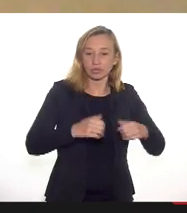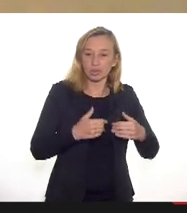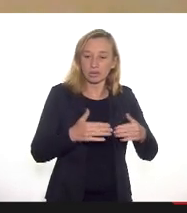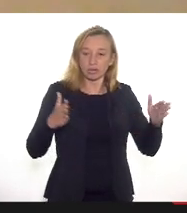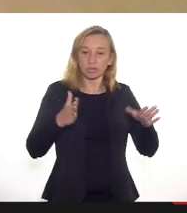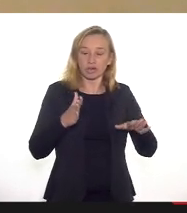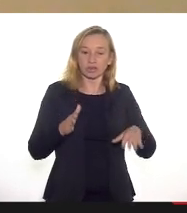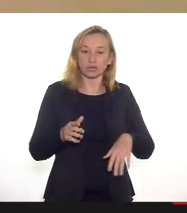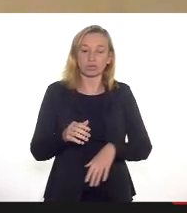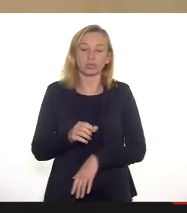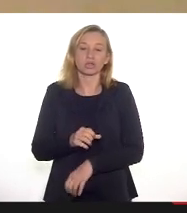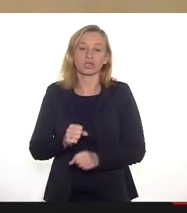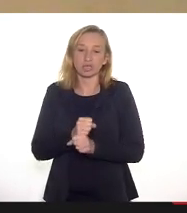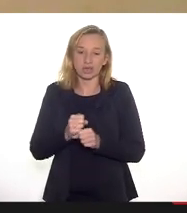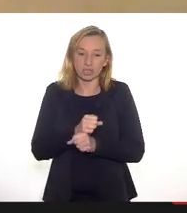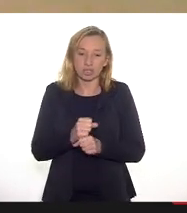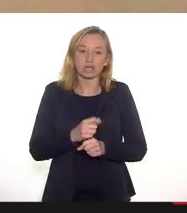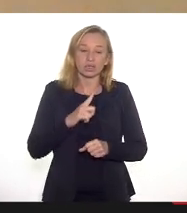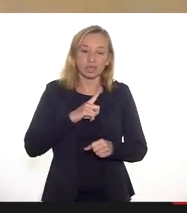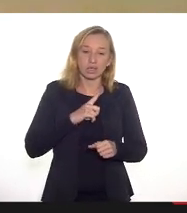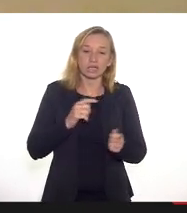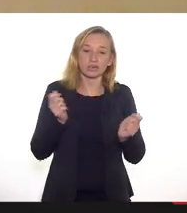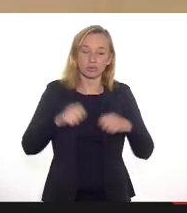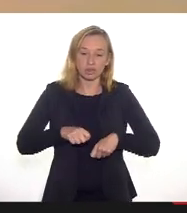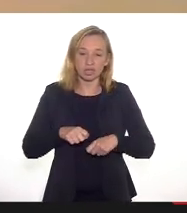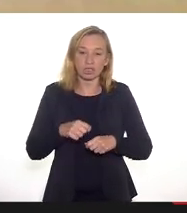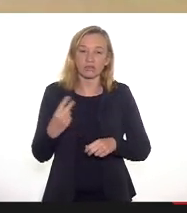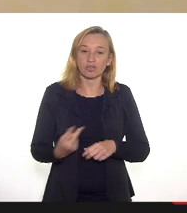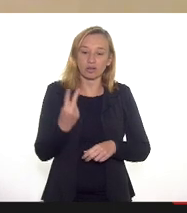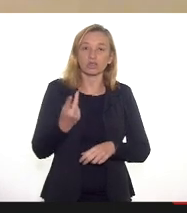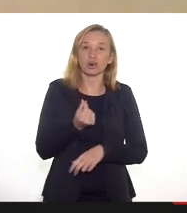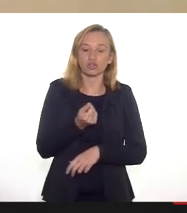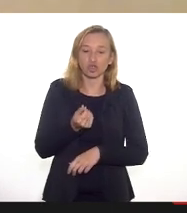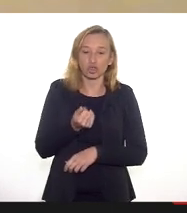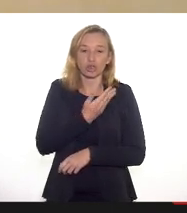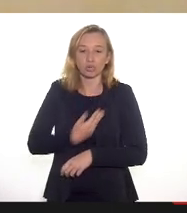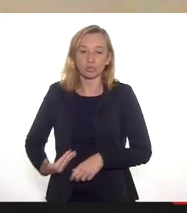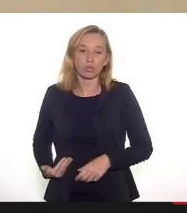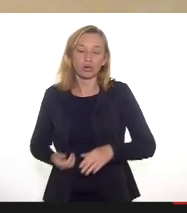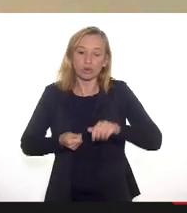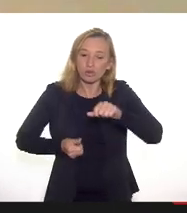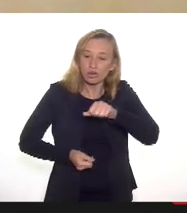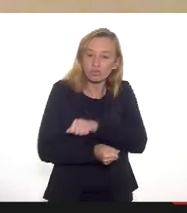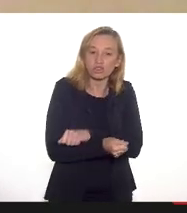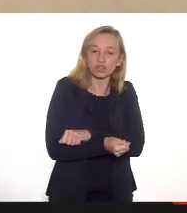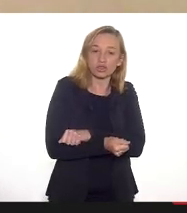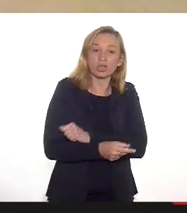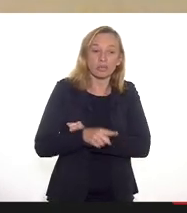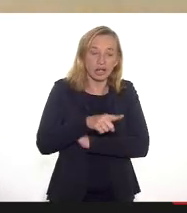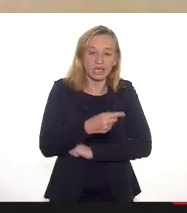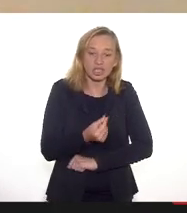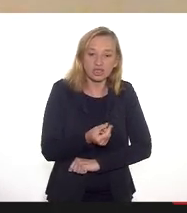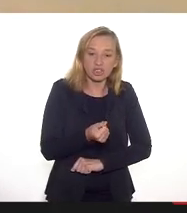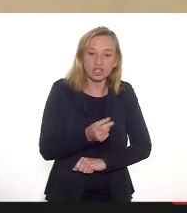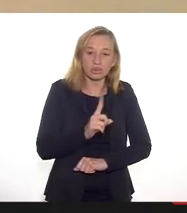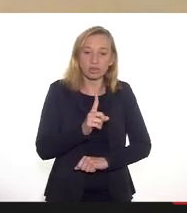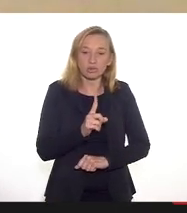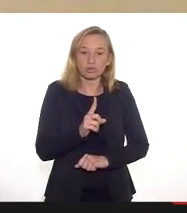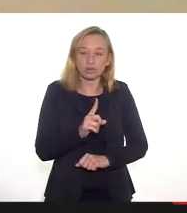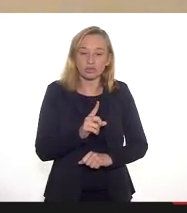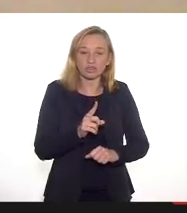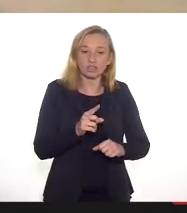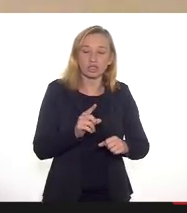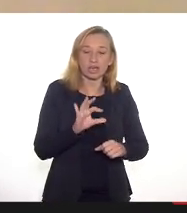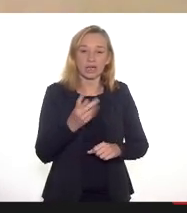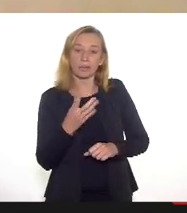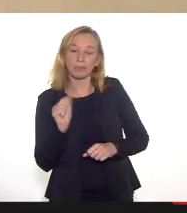ano, pois existe essa possibilidade concreta, e a valorizar o dinheiro público que foi investido, para que esse dinheiro não sirva apenas de campanha política,